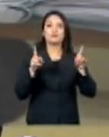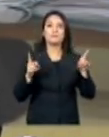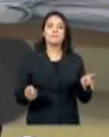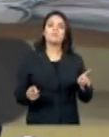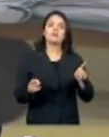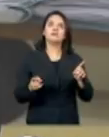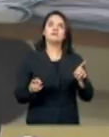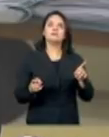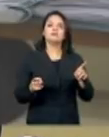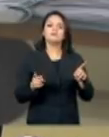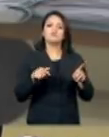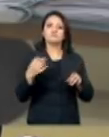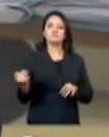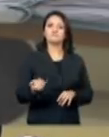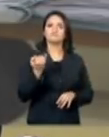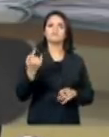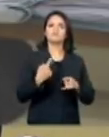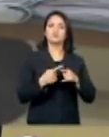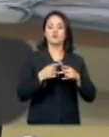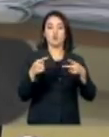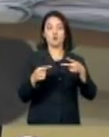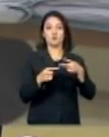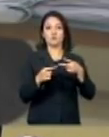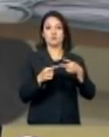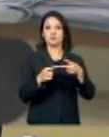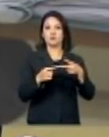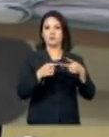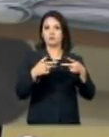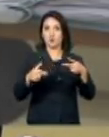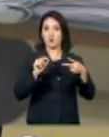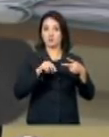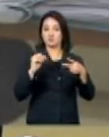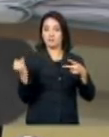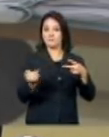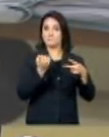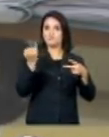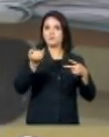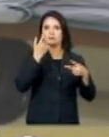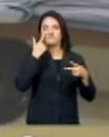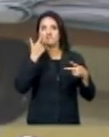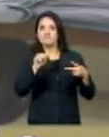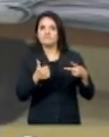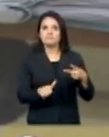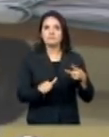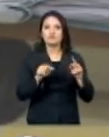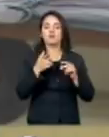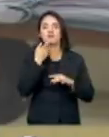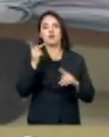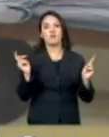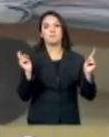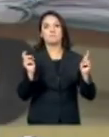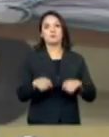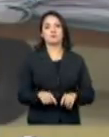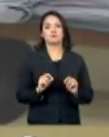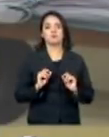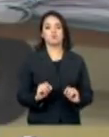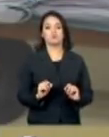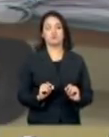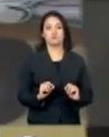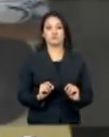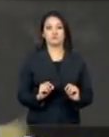anistia concedida mais de cinco anos o analisado neste processo diz respeito à possibilidade de um ato